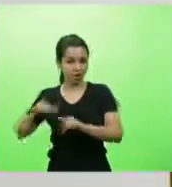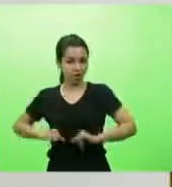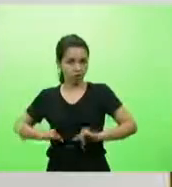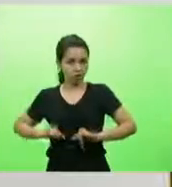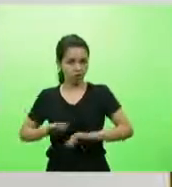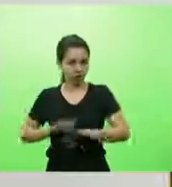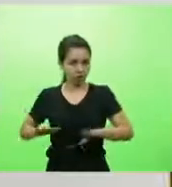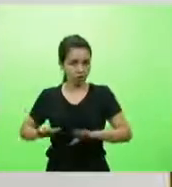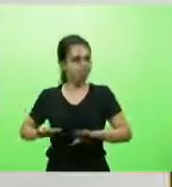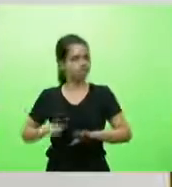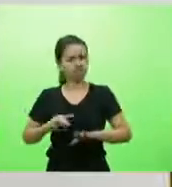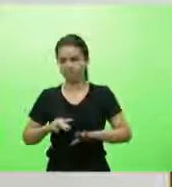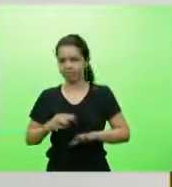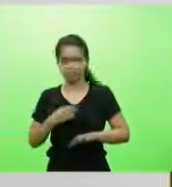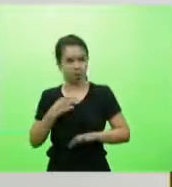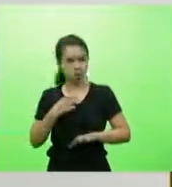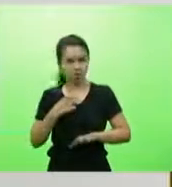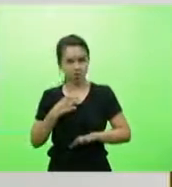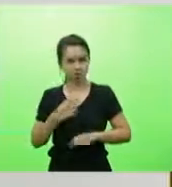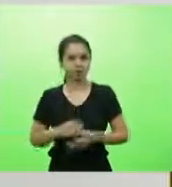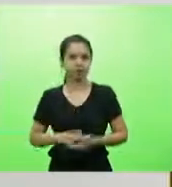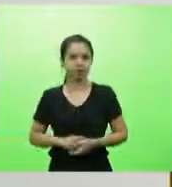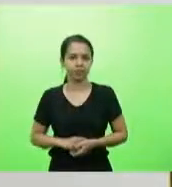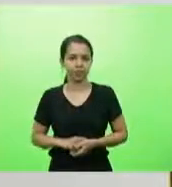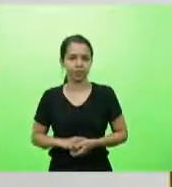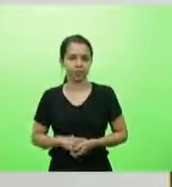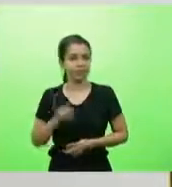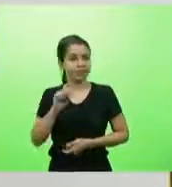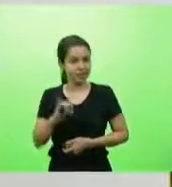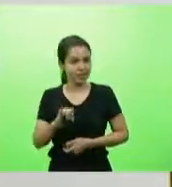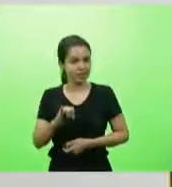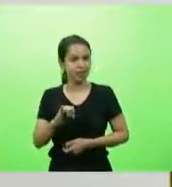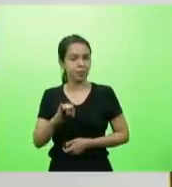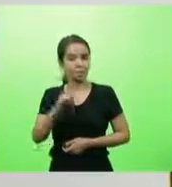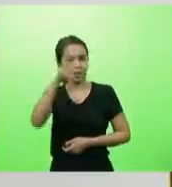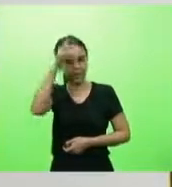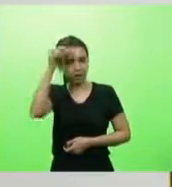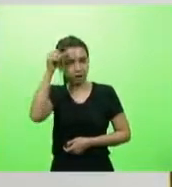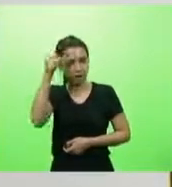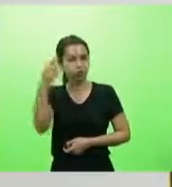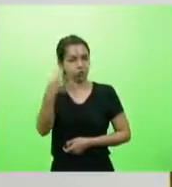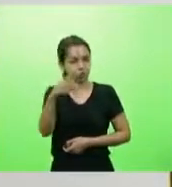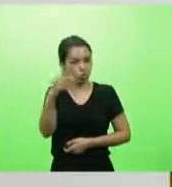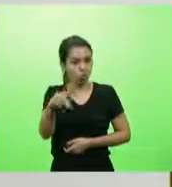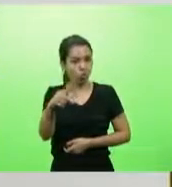não dá. E outra coisa aqui, se o prefeito da sua cidade